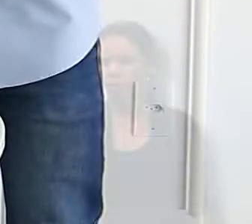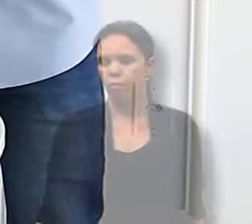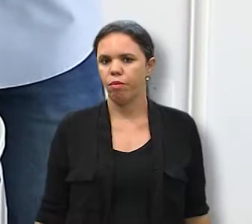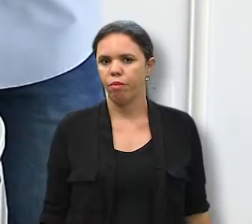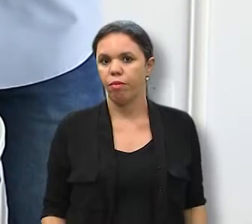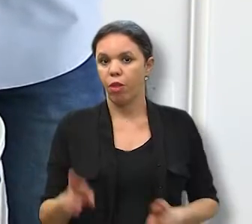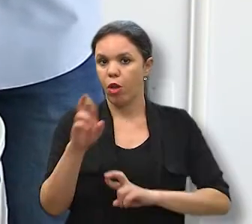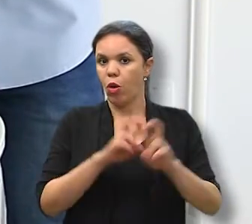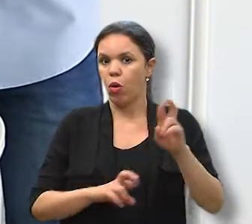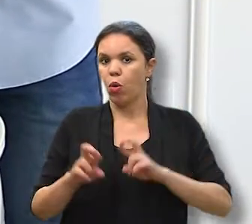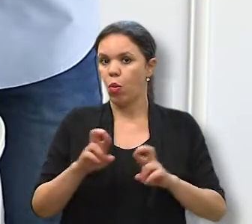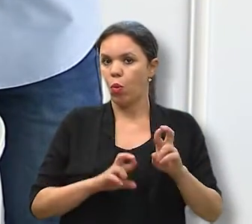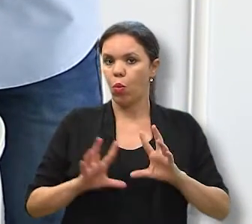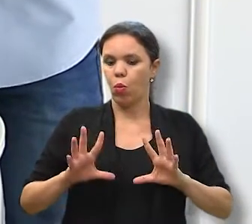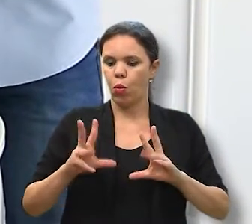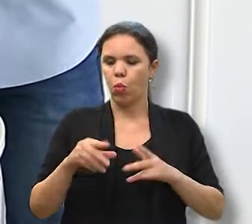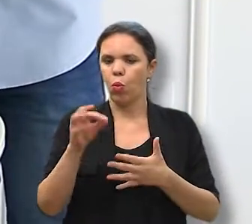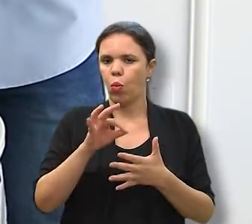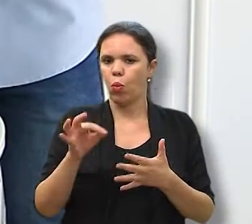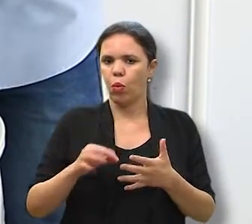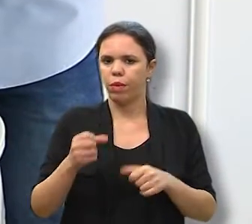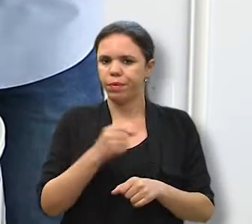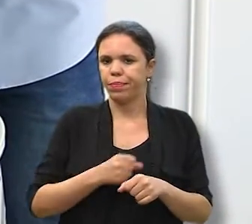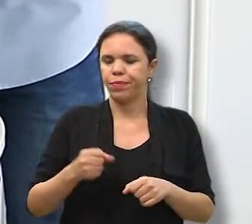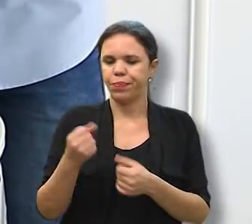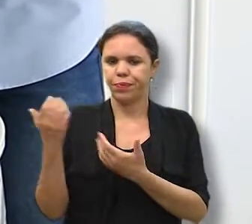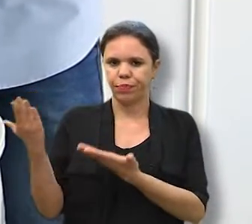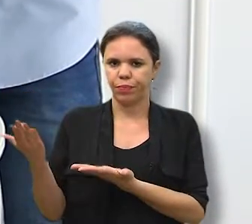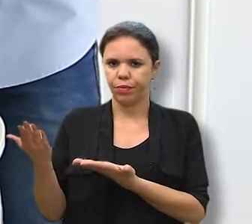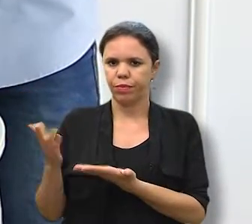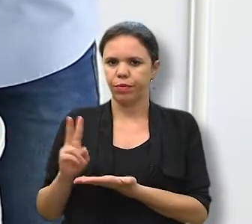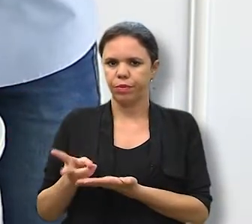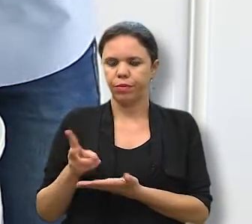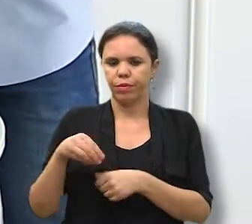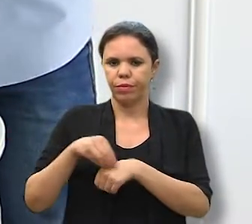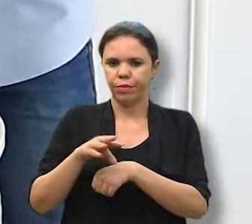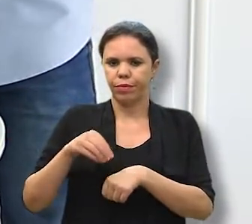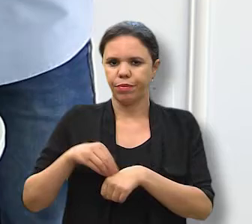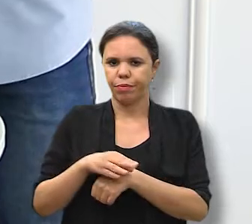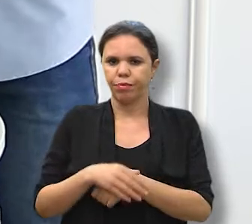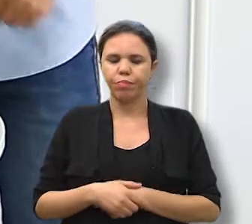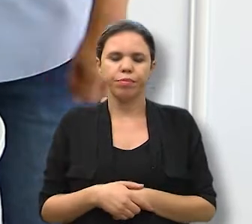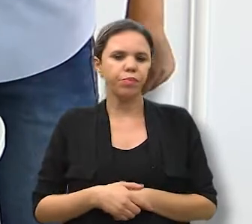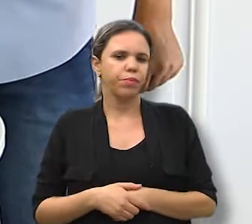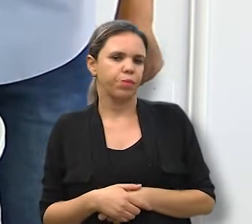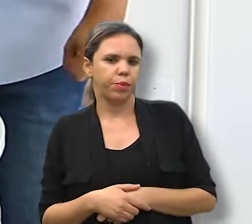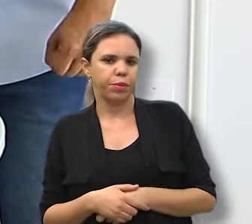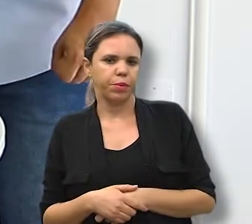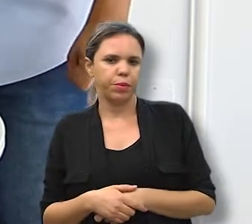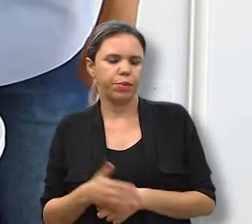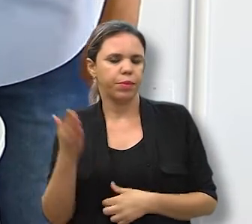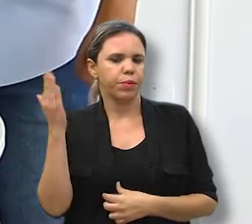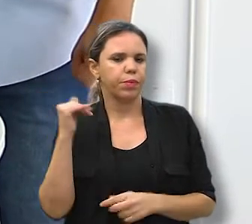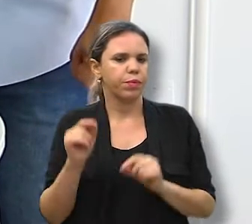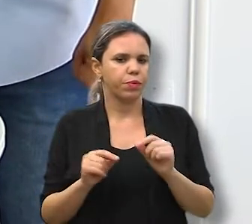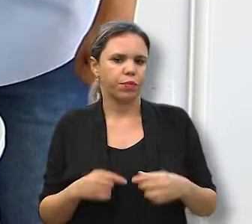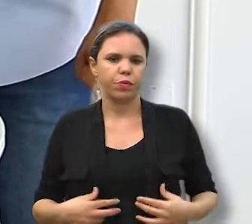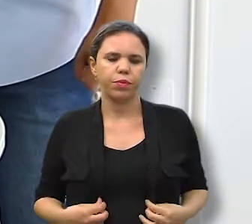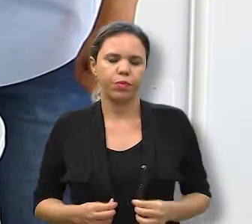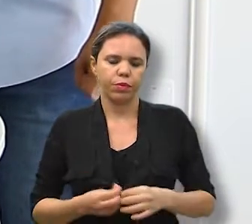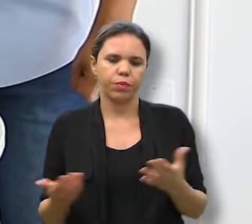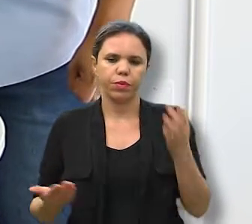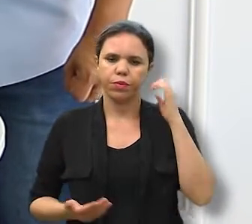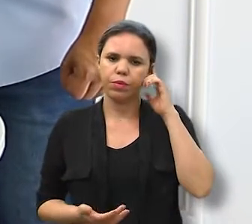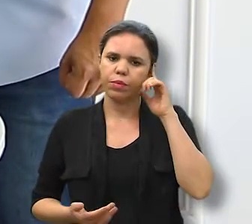Conferiu tudo que vai na nossa receita. O Rogério segue aqui comigo para passar mais dicas. E eu quero saber o seguinte, agora